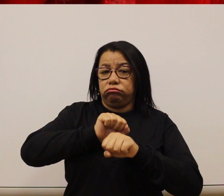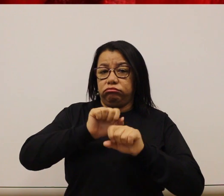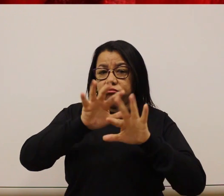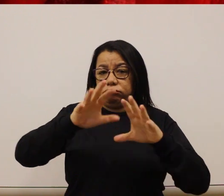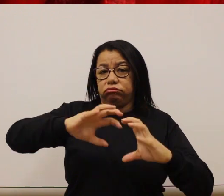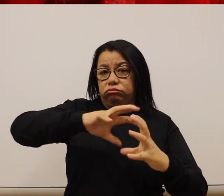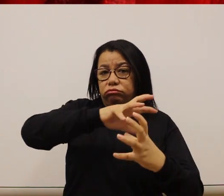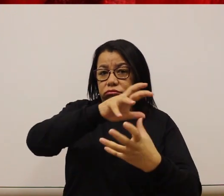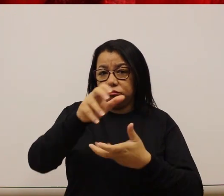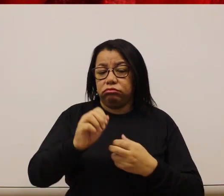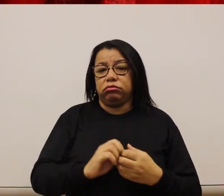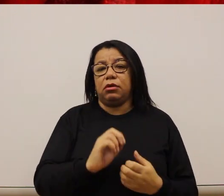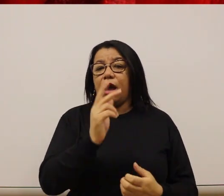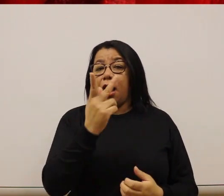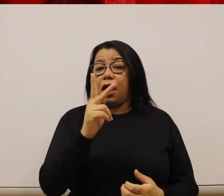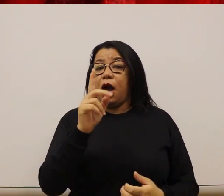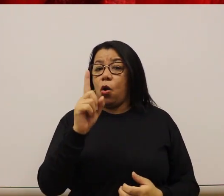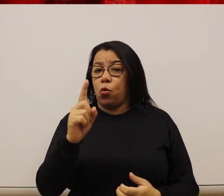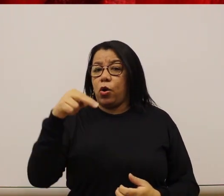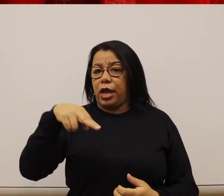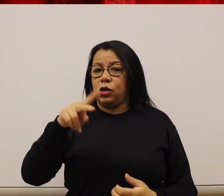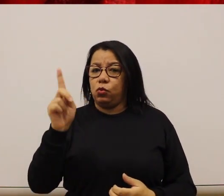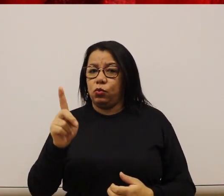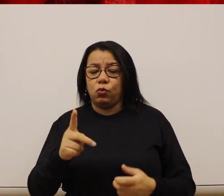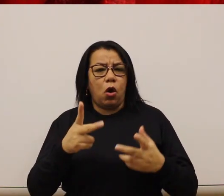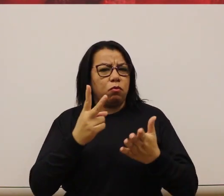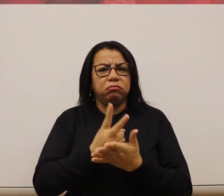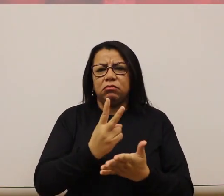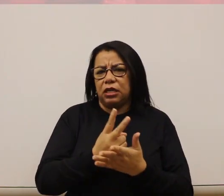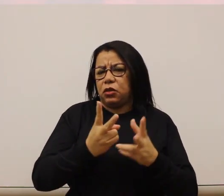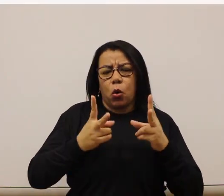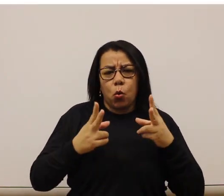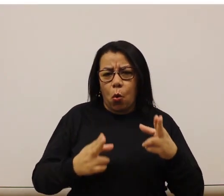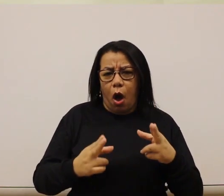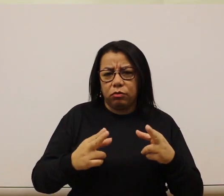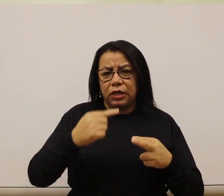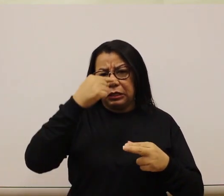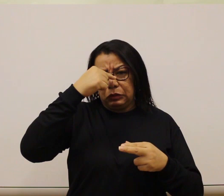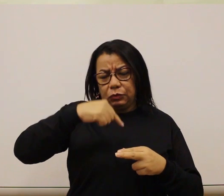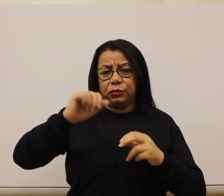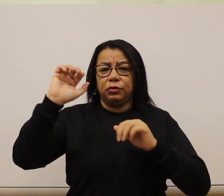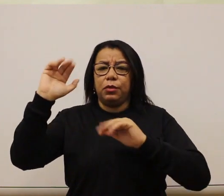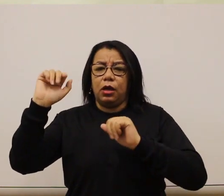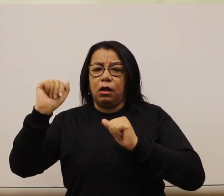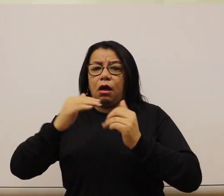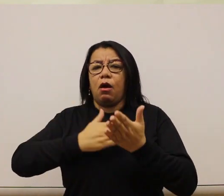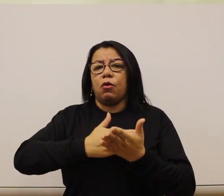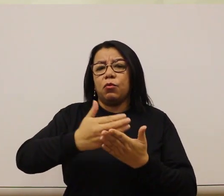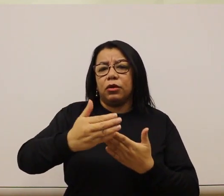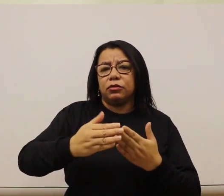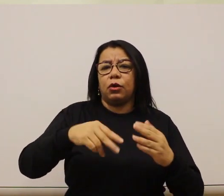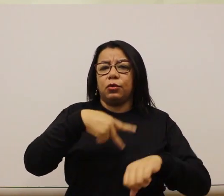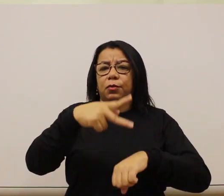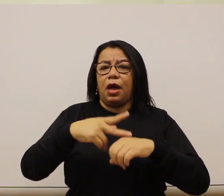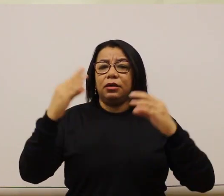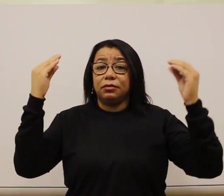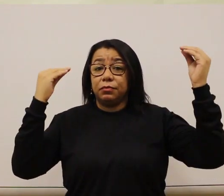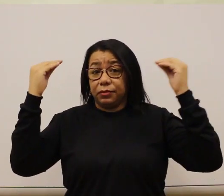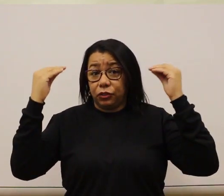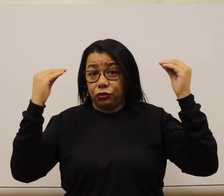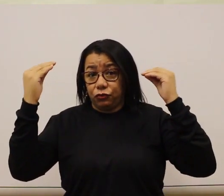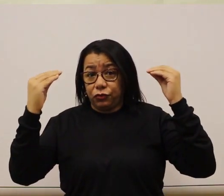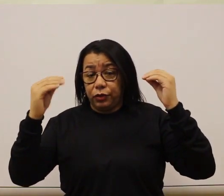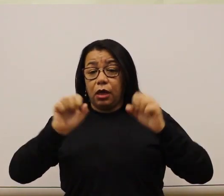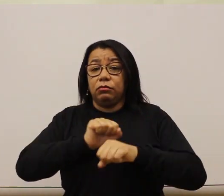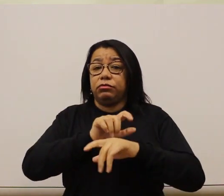vírus H1N1, influenza, o mesmo da gripe espanhola. A doença se iniciou em porcos no México e